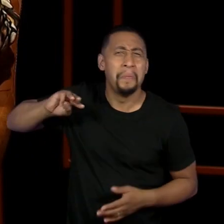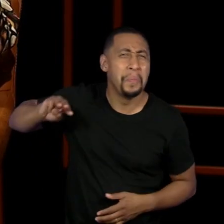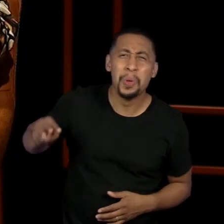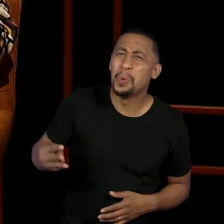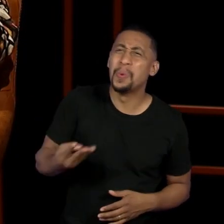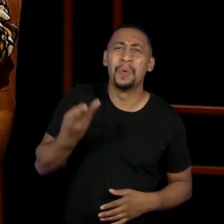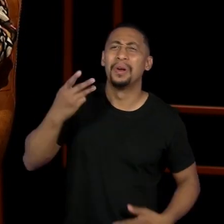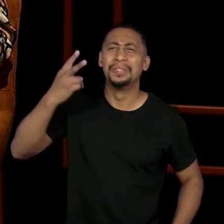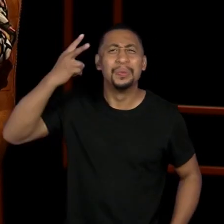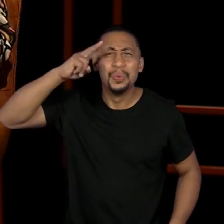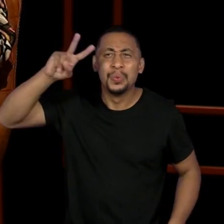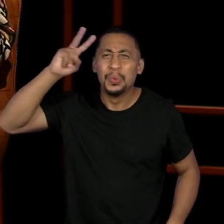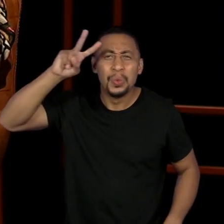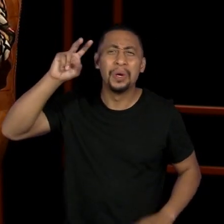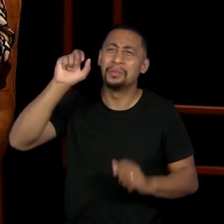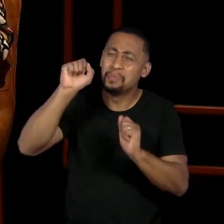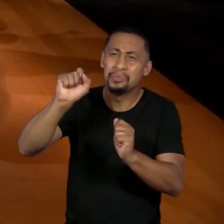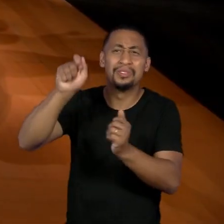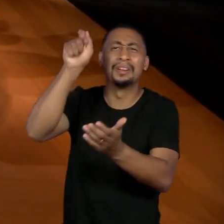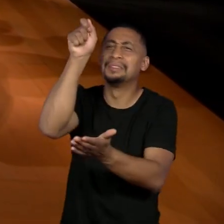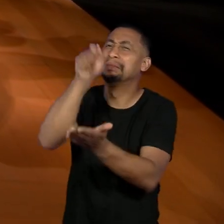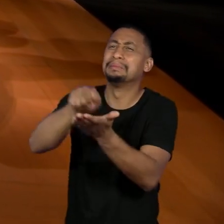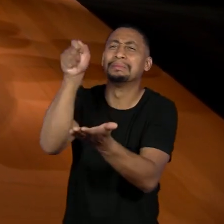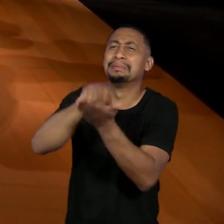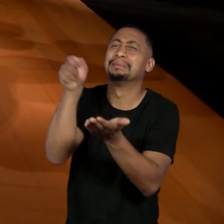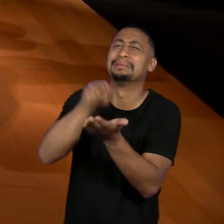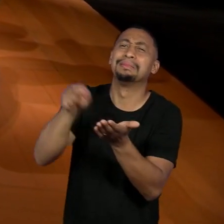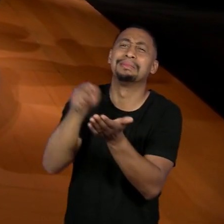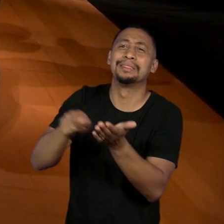fazer uma